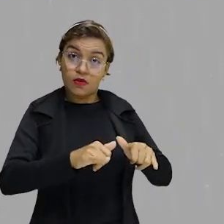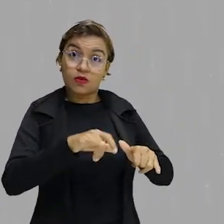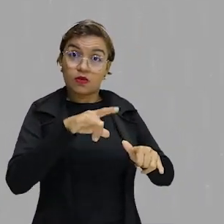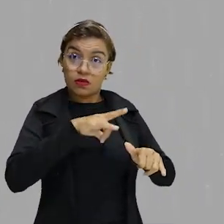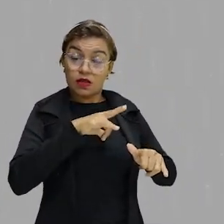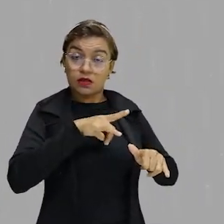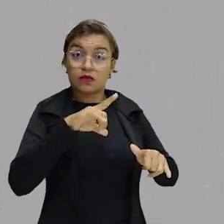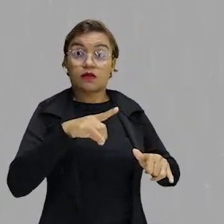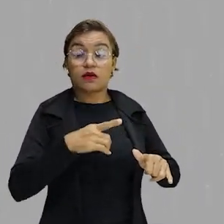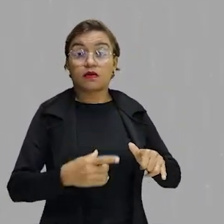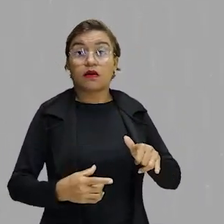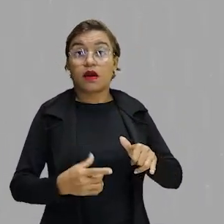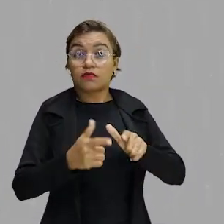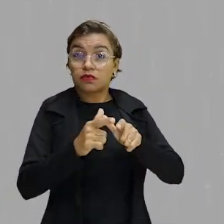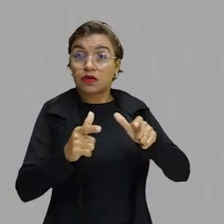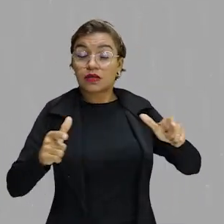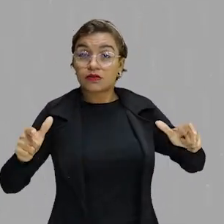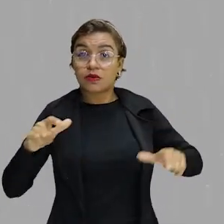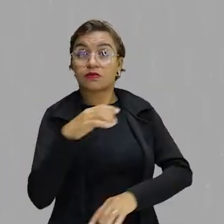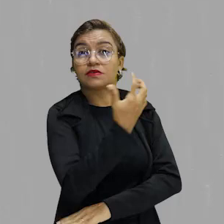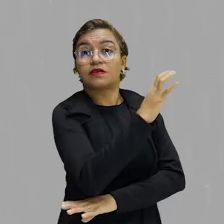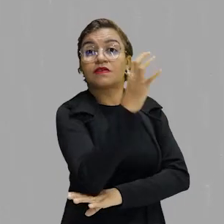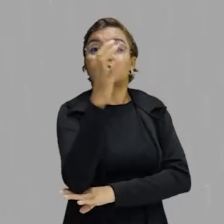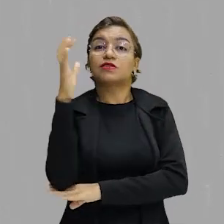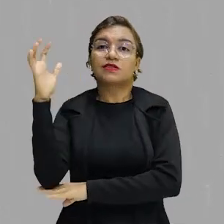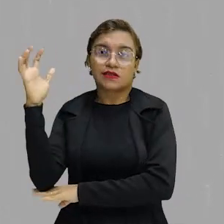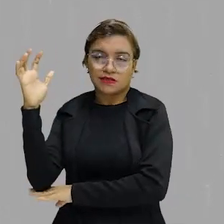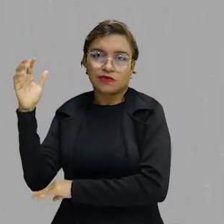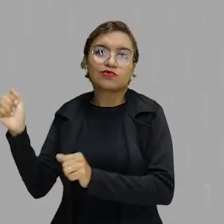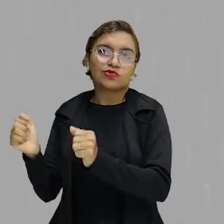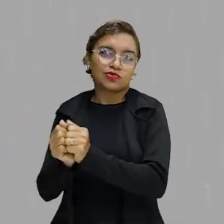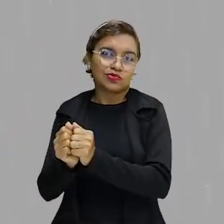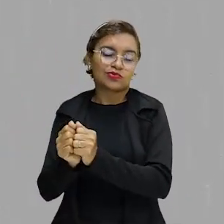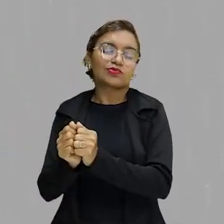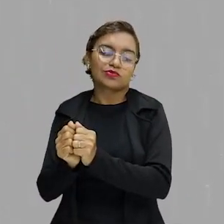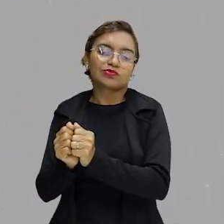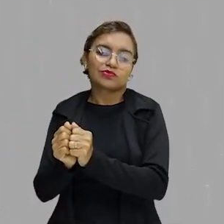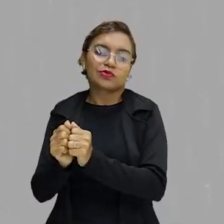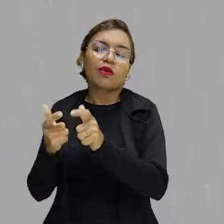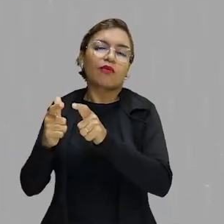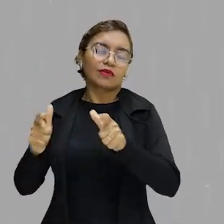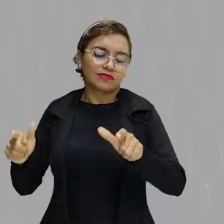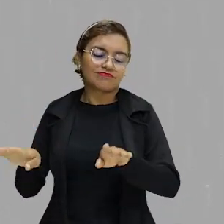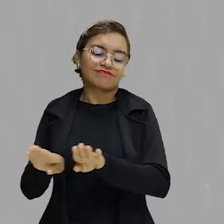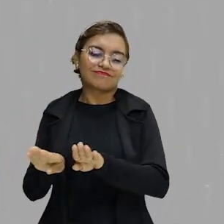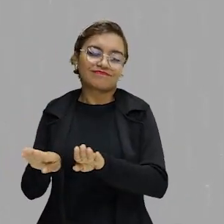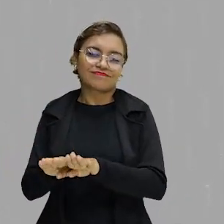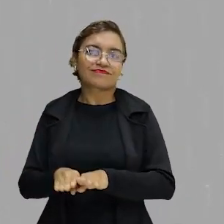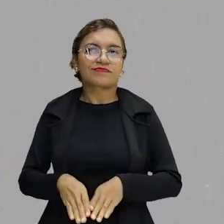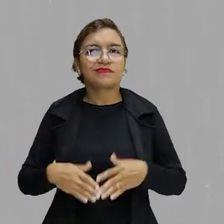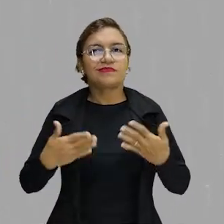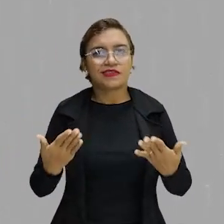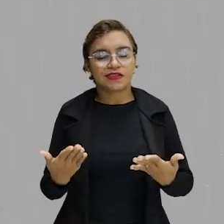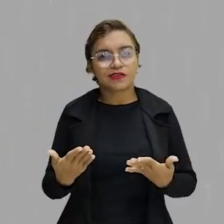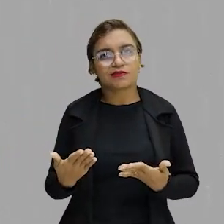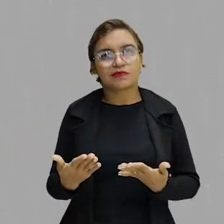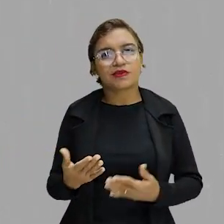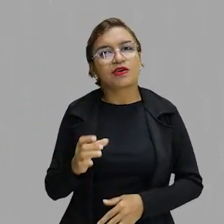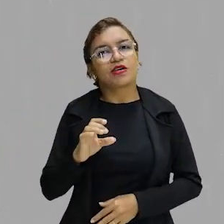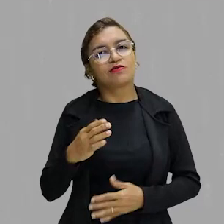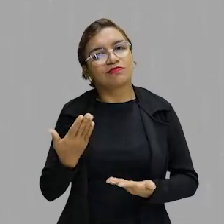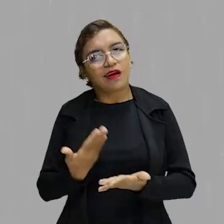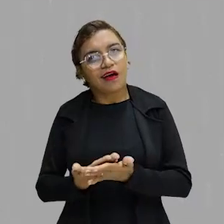da vegetação. Então, o intemperismo biológico aí também ele pode ocorrer em grande quantidade também, beleza? Então, galera, é